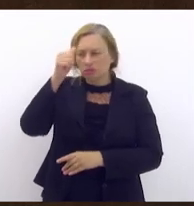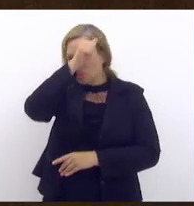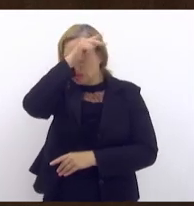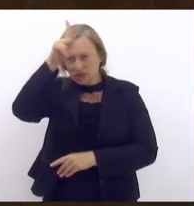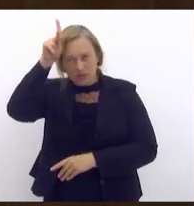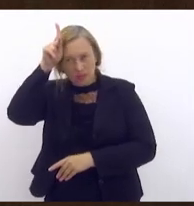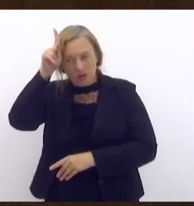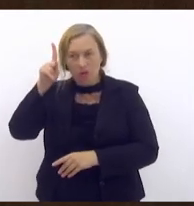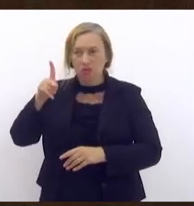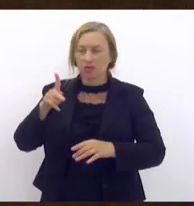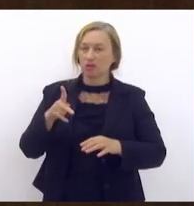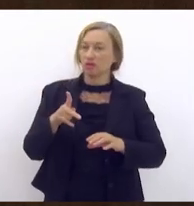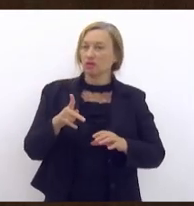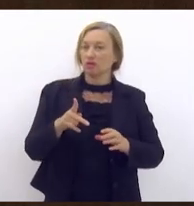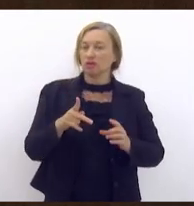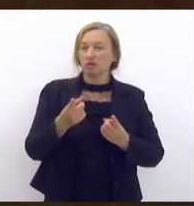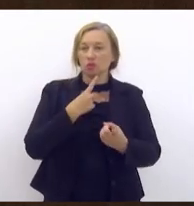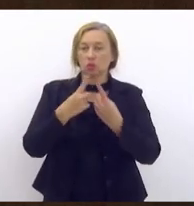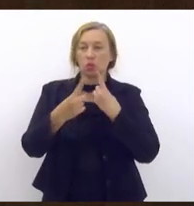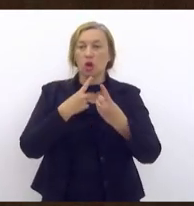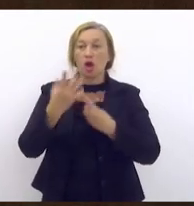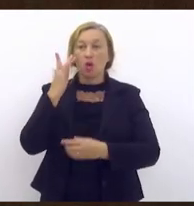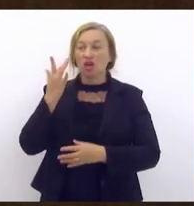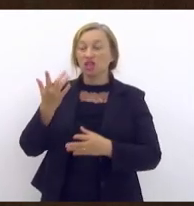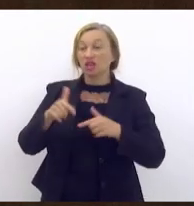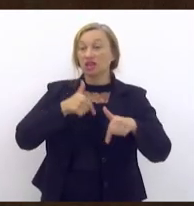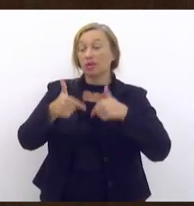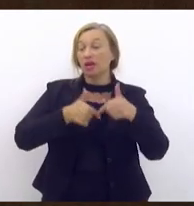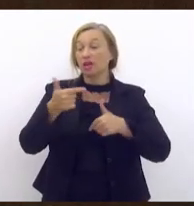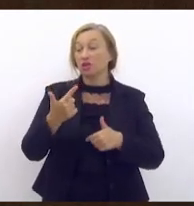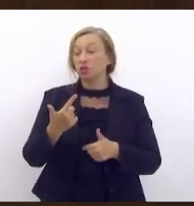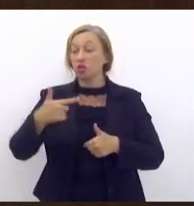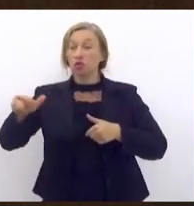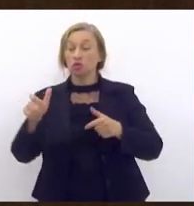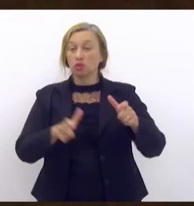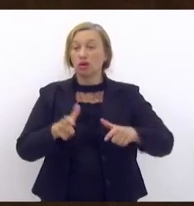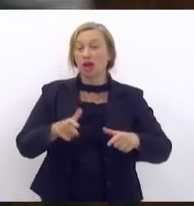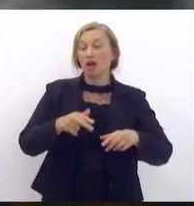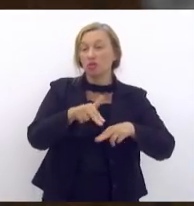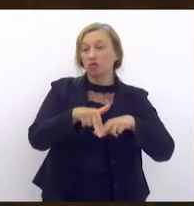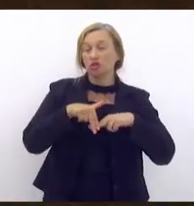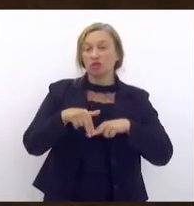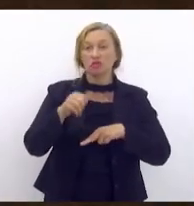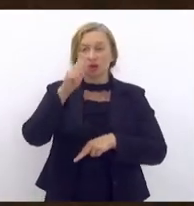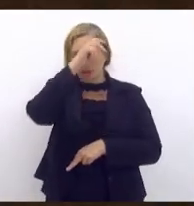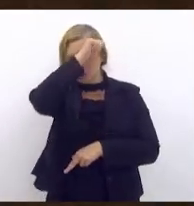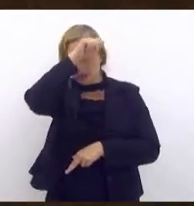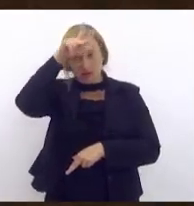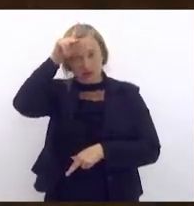sinais. Quer dizer, deviam estar fazendo outra missão para o prefeito Eduardo Paes. Agora, Luiz Paulo, aqui, ó.